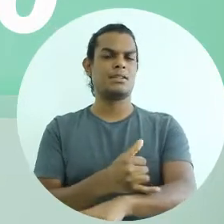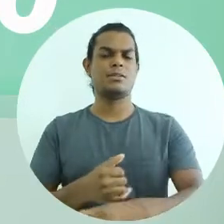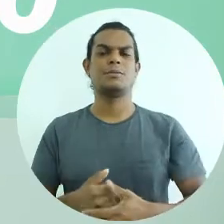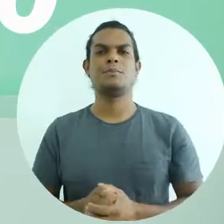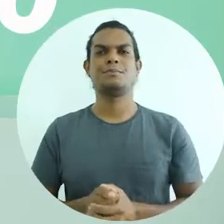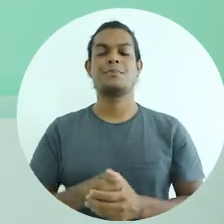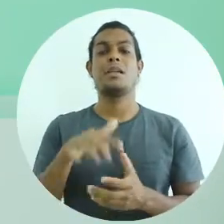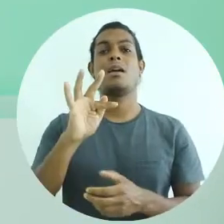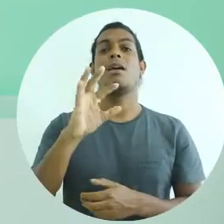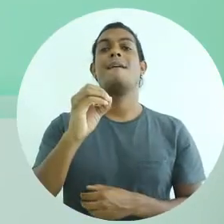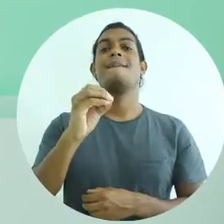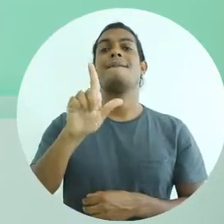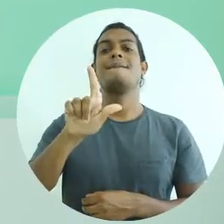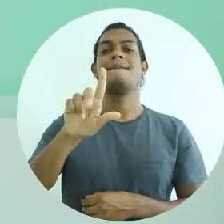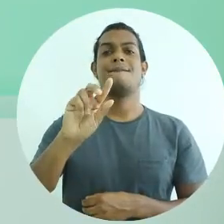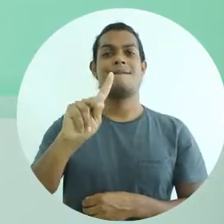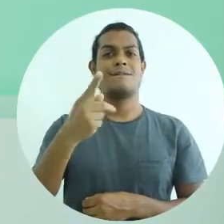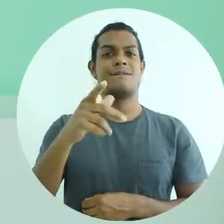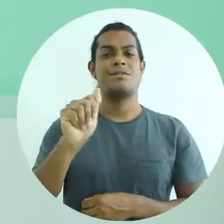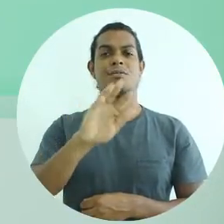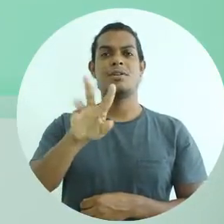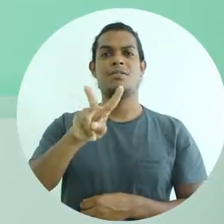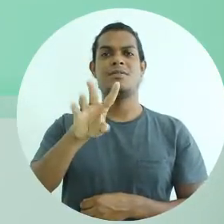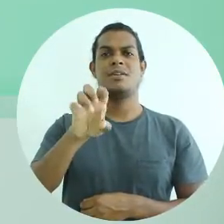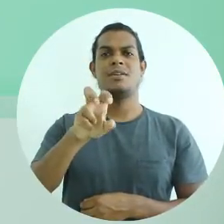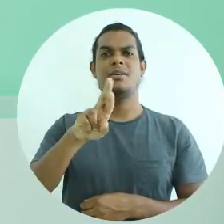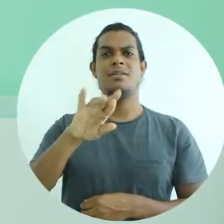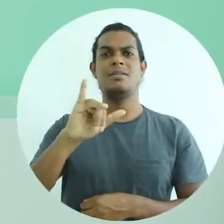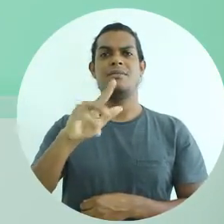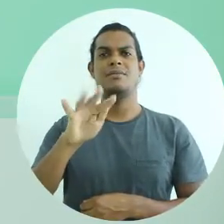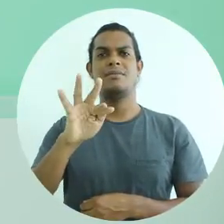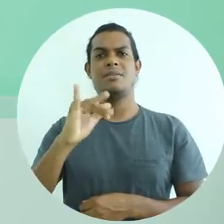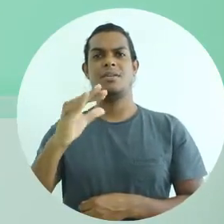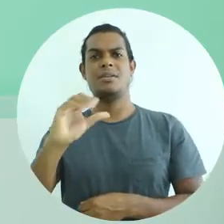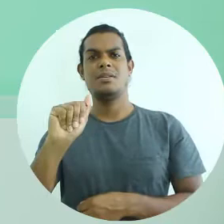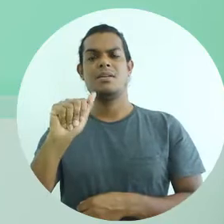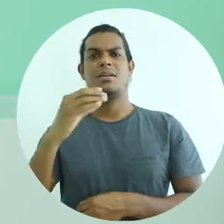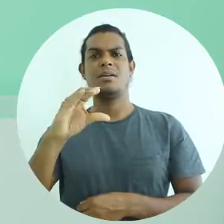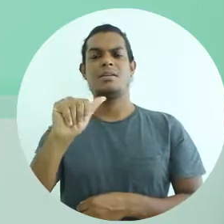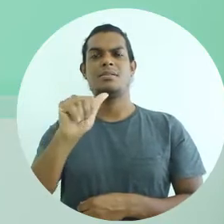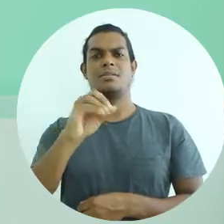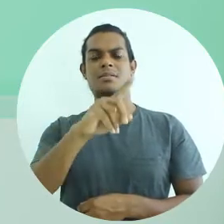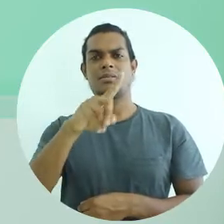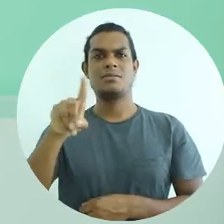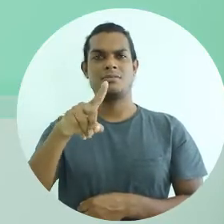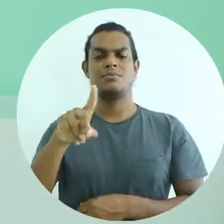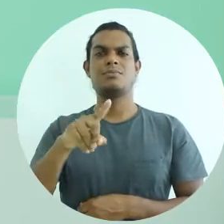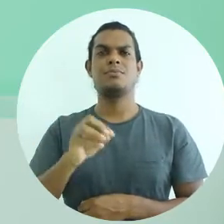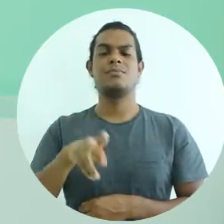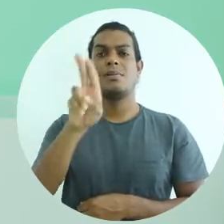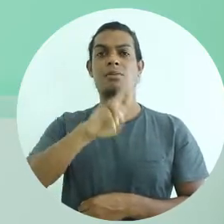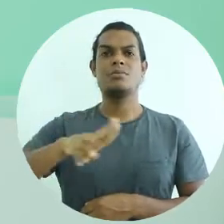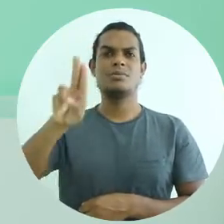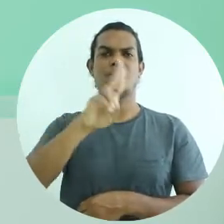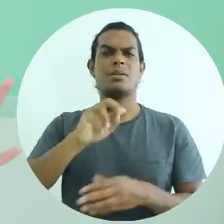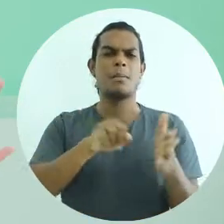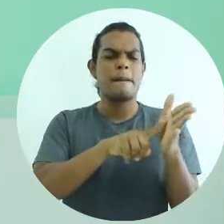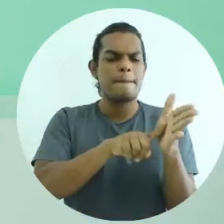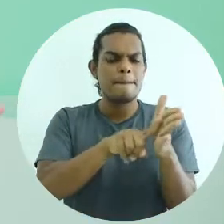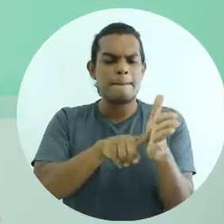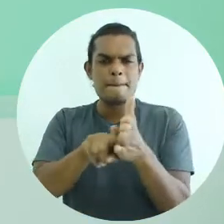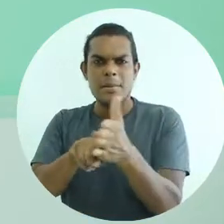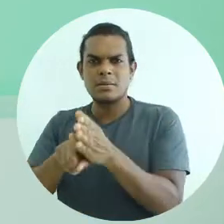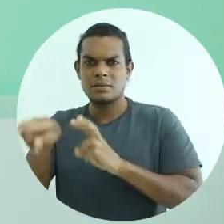de verificação ou lista de verificação é um documento criado para coletar dados sobre algo que você